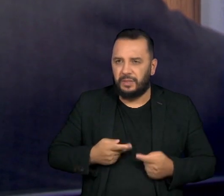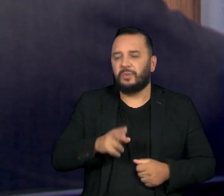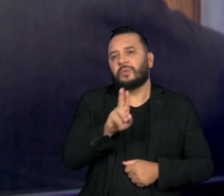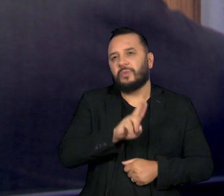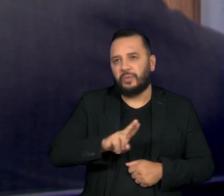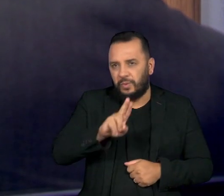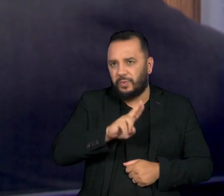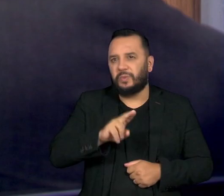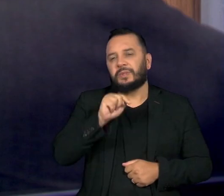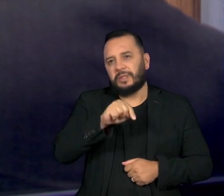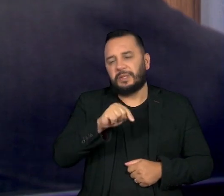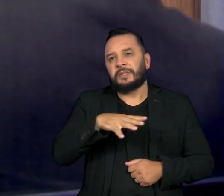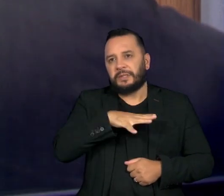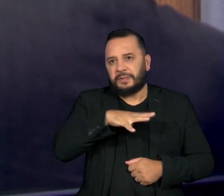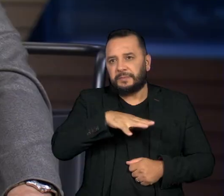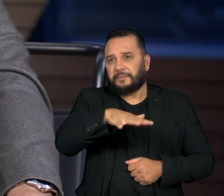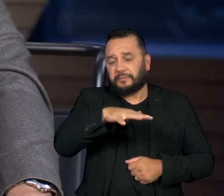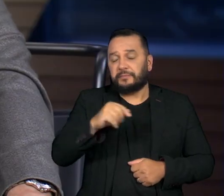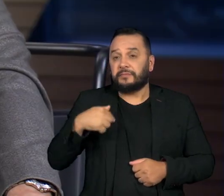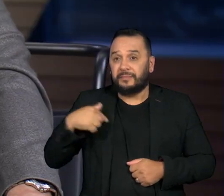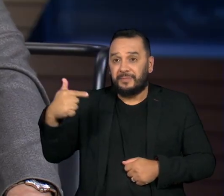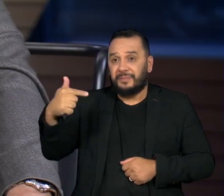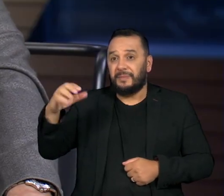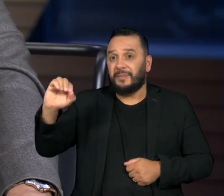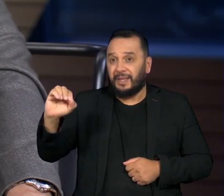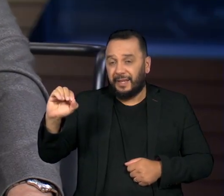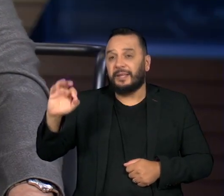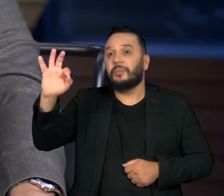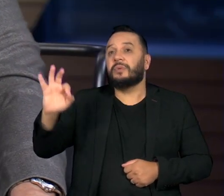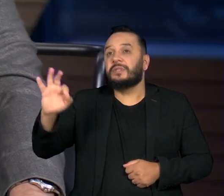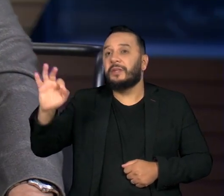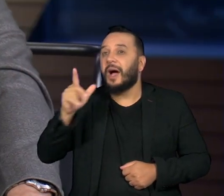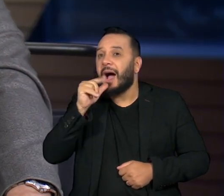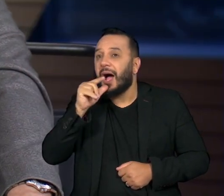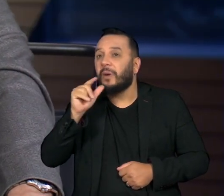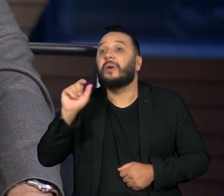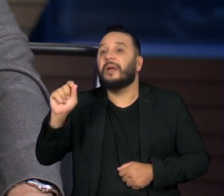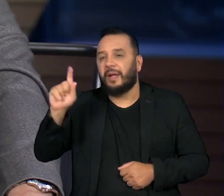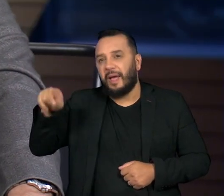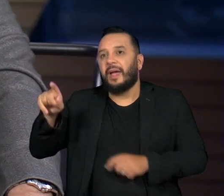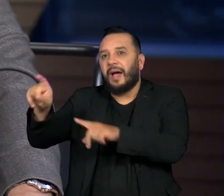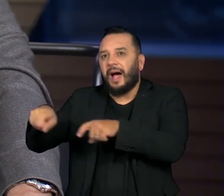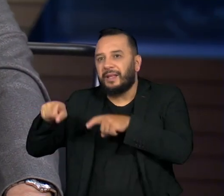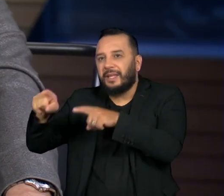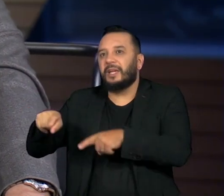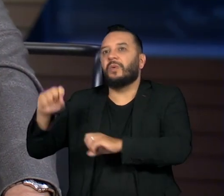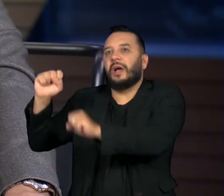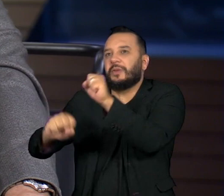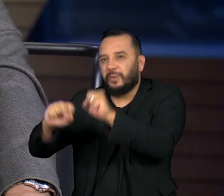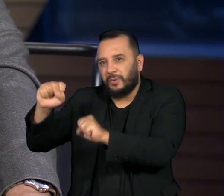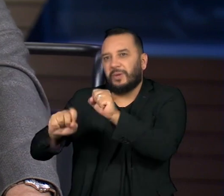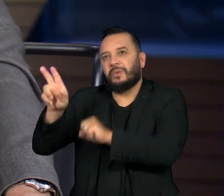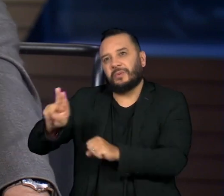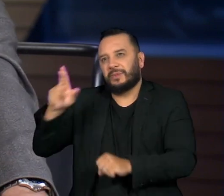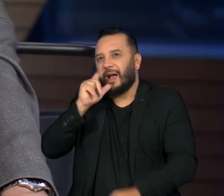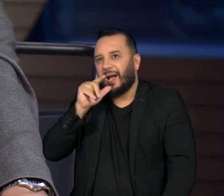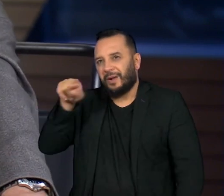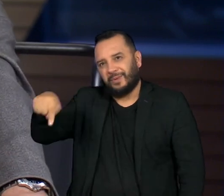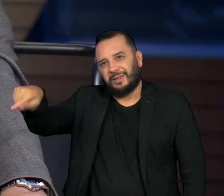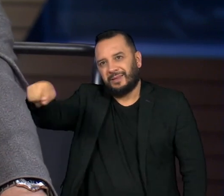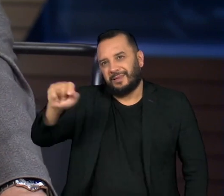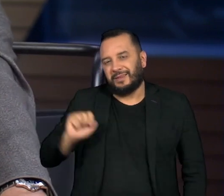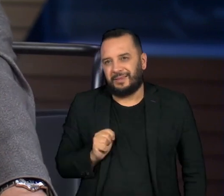populações urbanas, você tem 70% da água pelo setor agrícola, você tem o resto pelo setor industrial. A campanha agora,